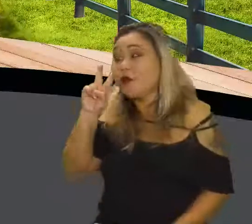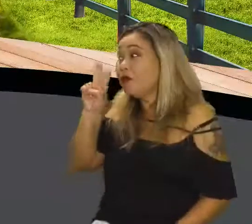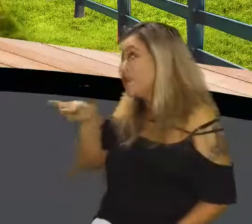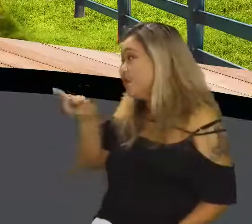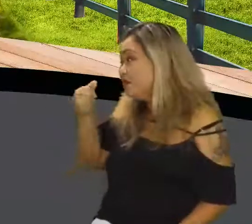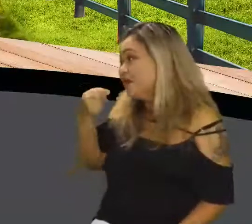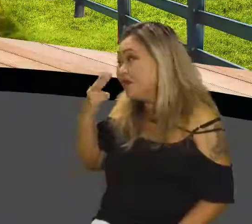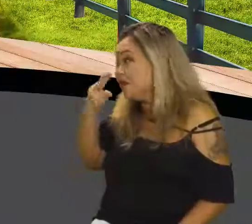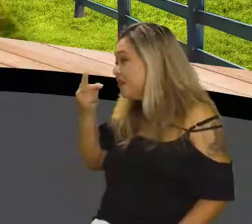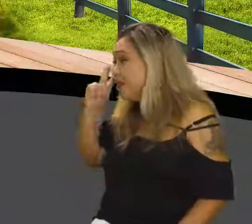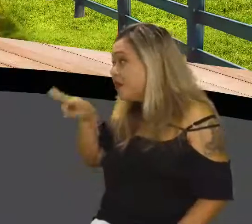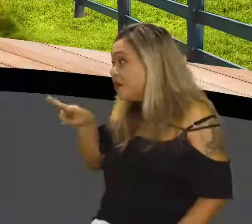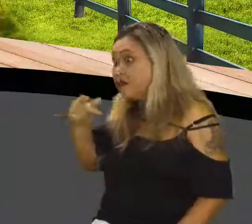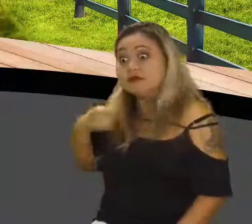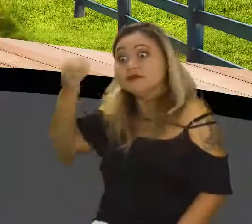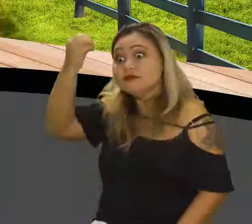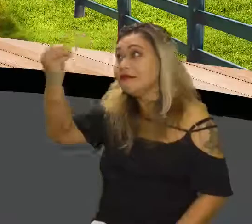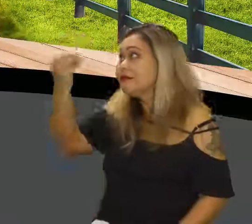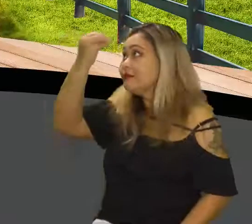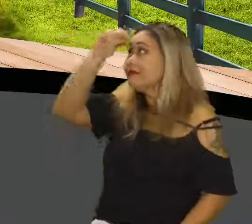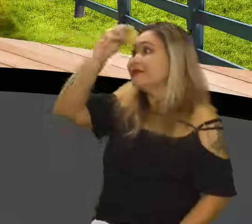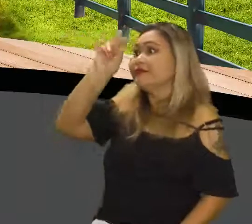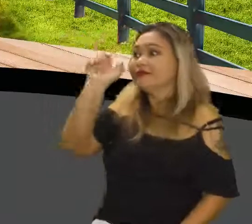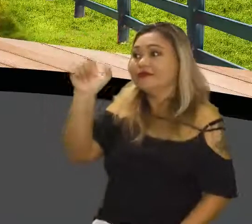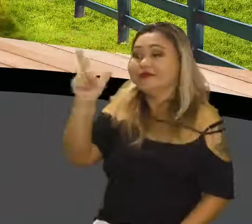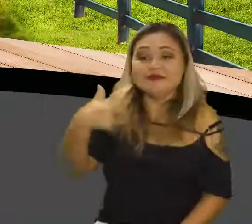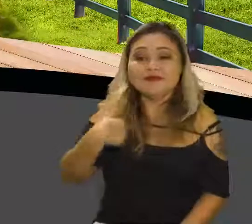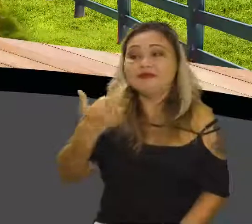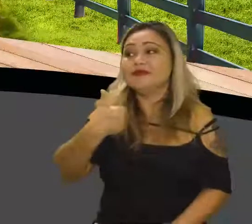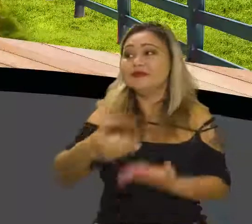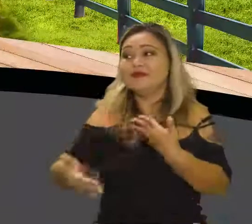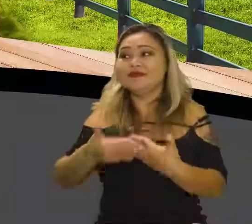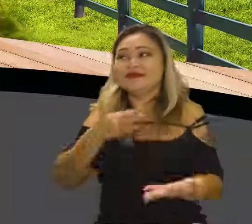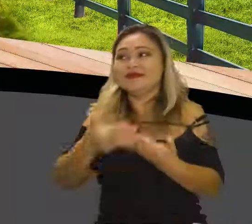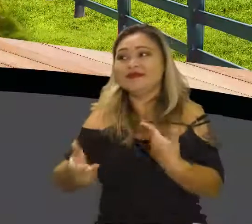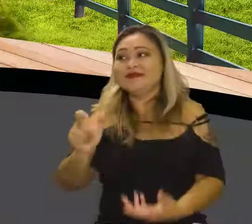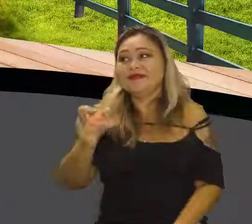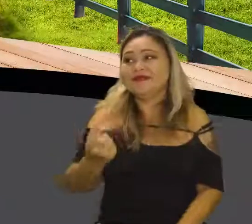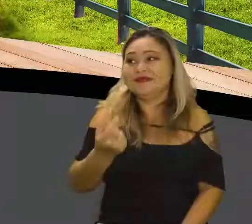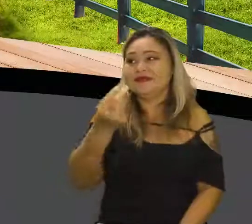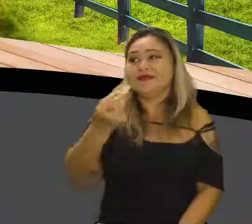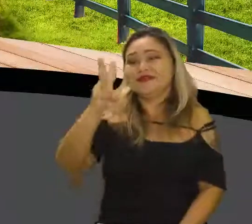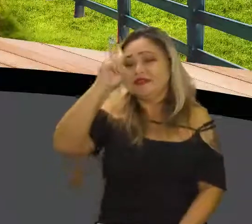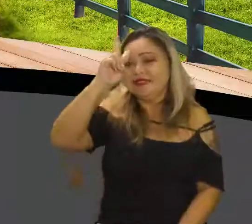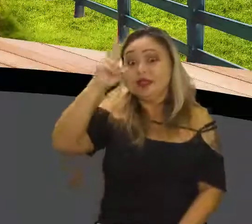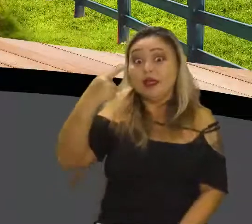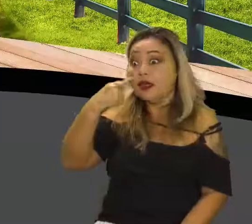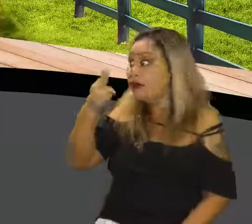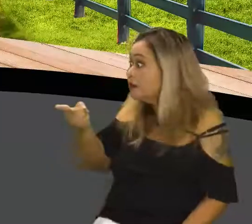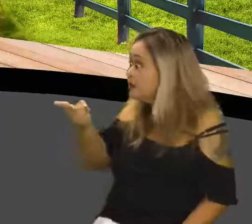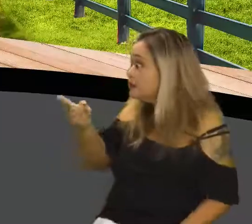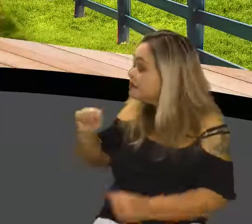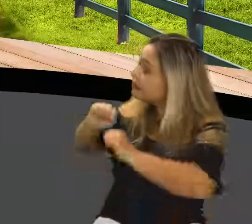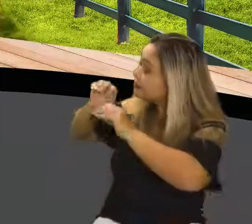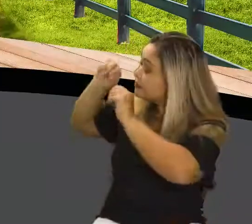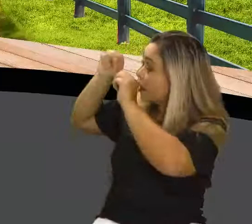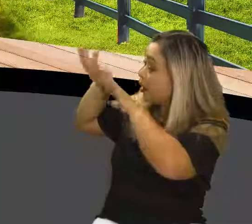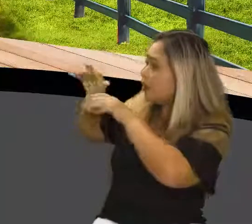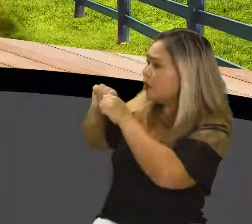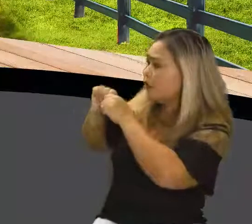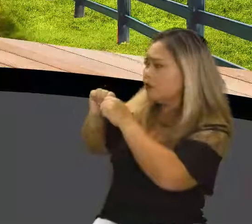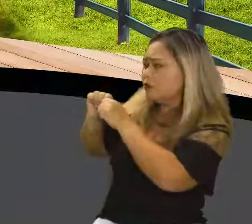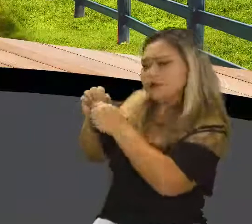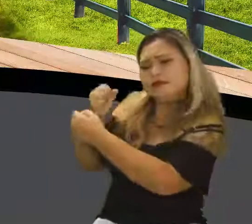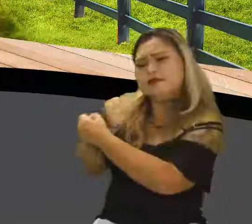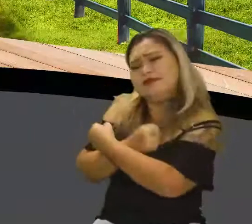Adelina. Toda vez que eu olho para você, eu já lembro da palavra que eu quero, seja ela qual for. Eu olhei para você, você é minha luz. Me deu